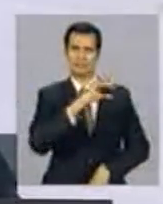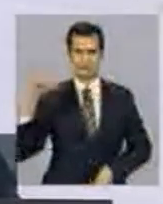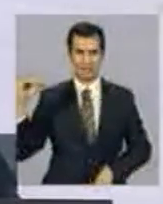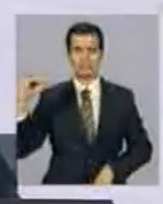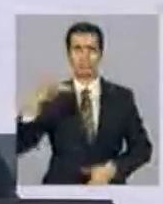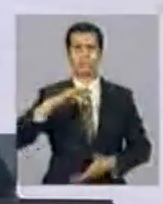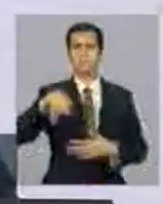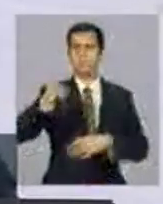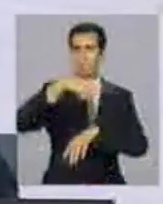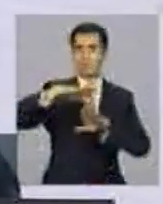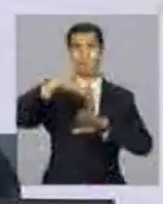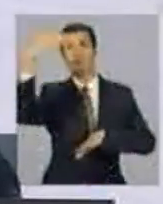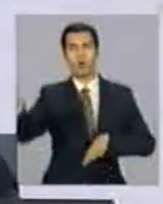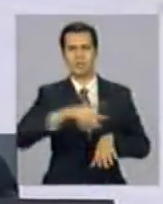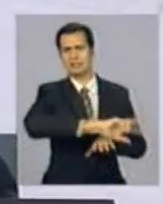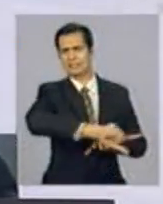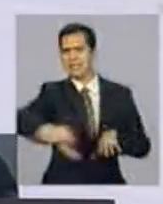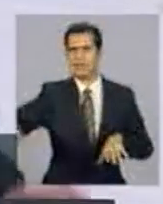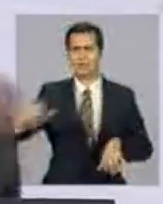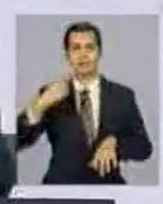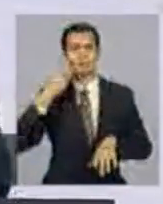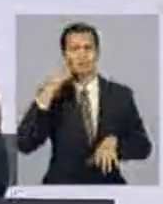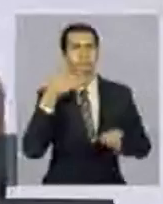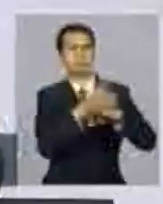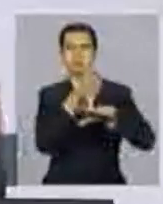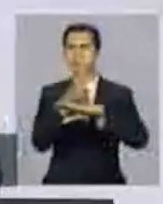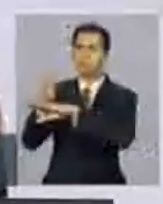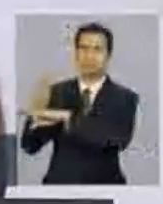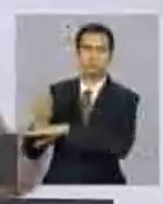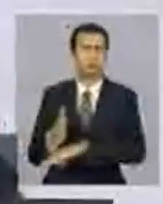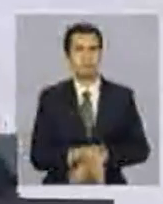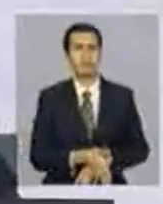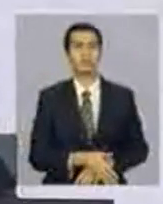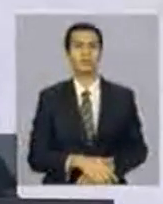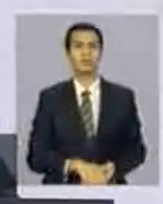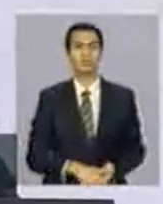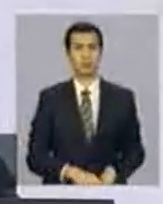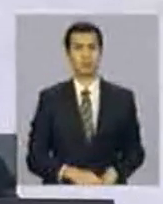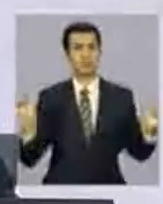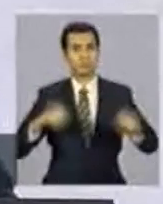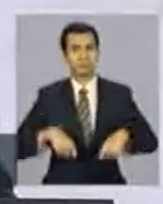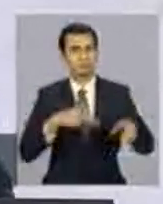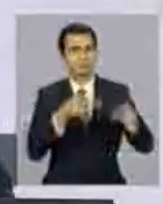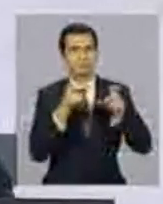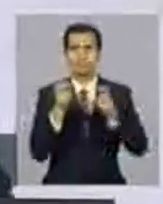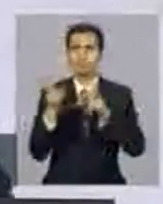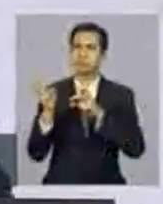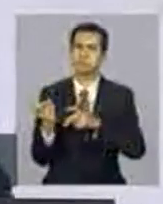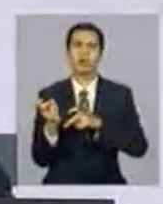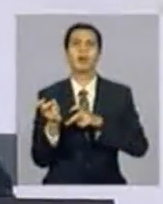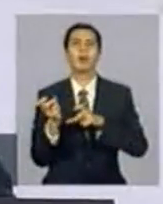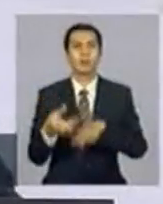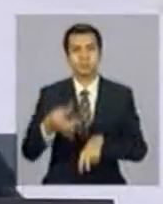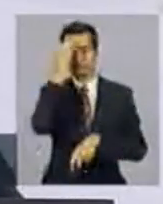diferentes países, olhem para essa questão como uma questão essencial para o